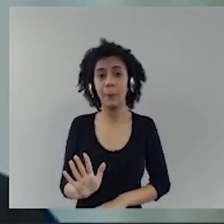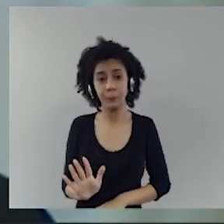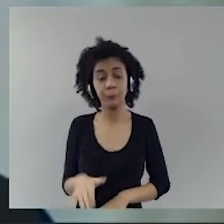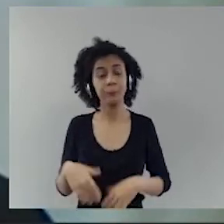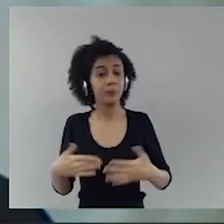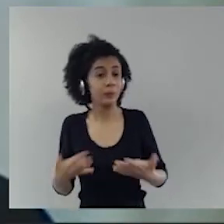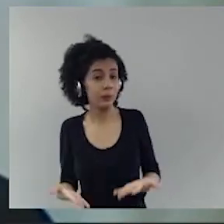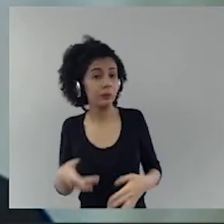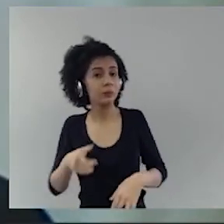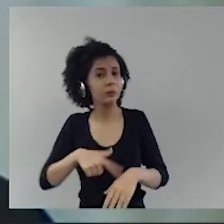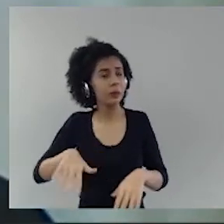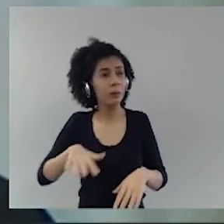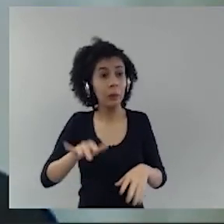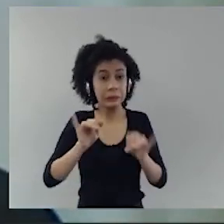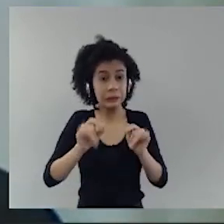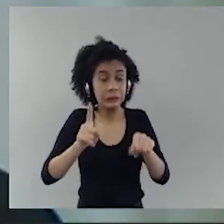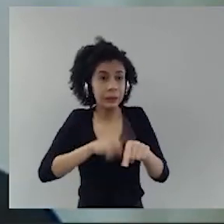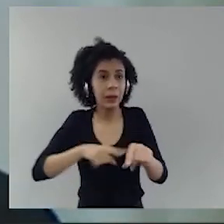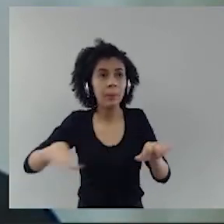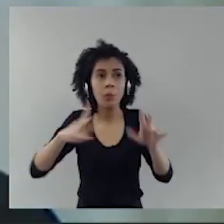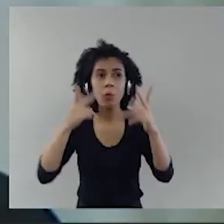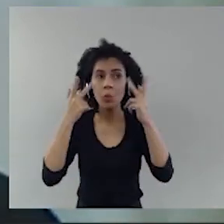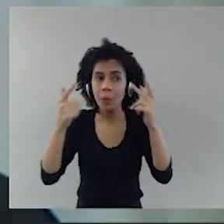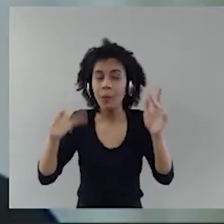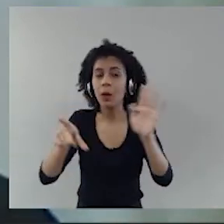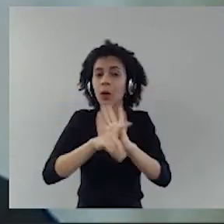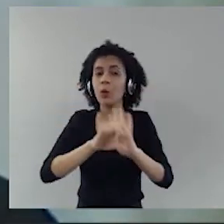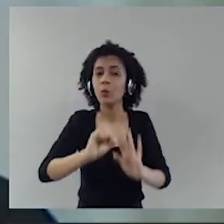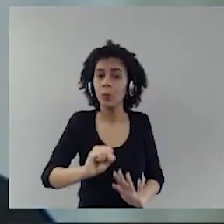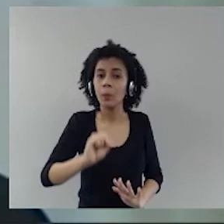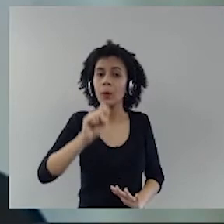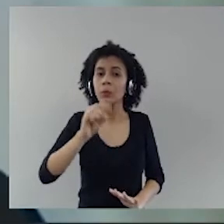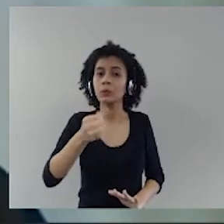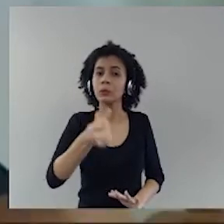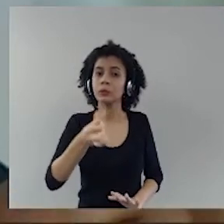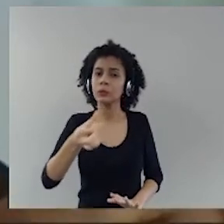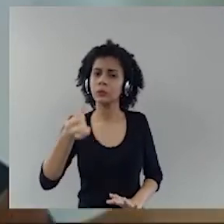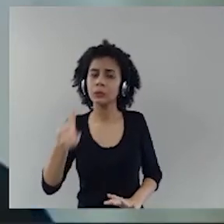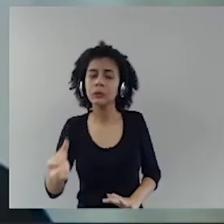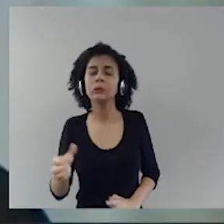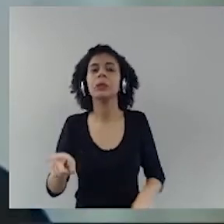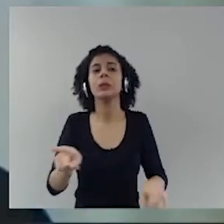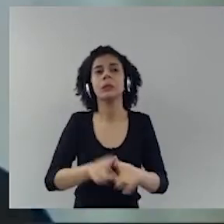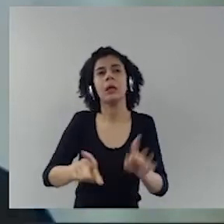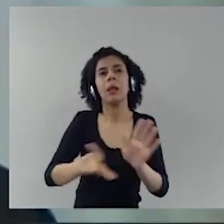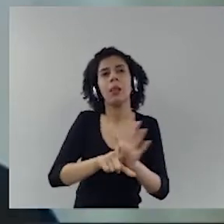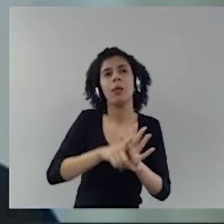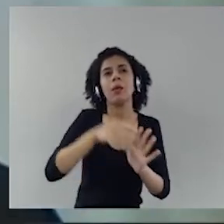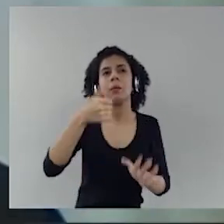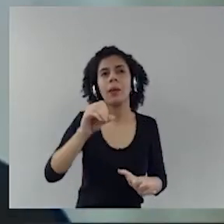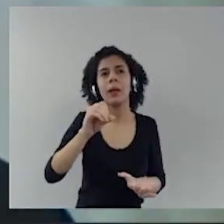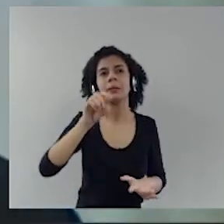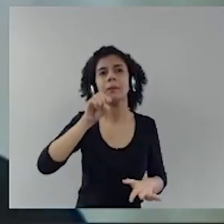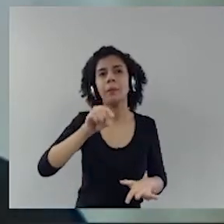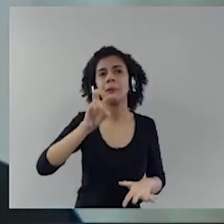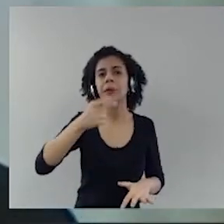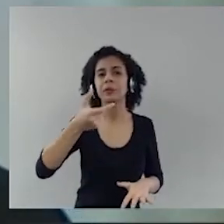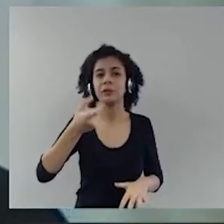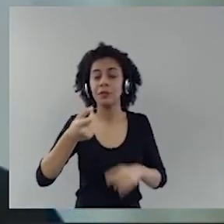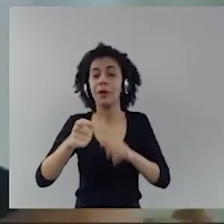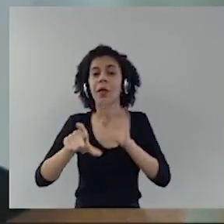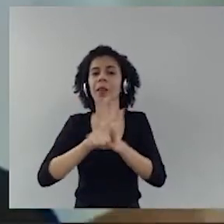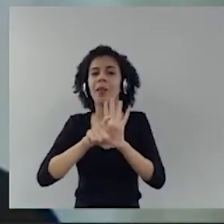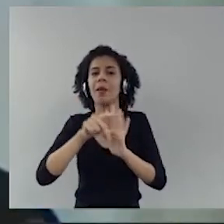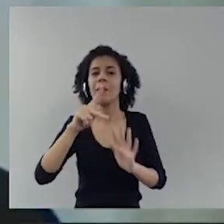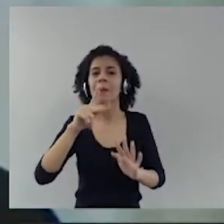temos no ambiente de normalidade a lei 8666 nós temos a lei 10.520 que a